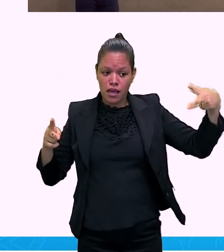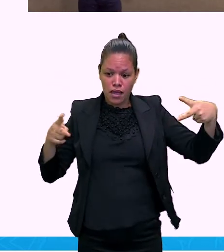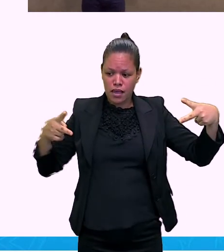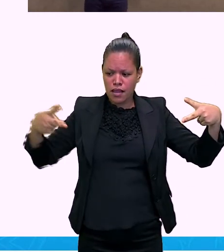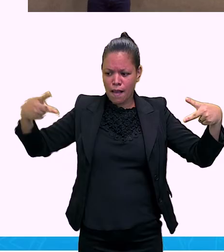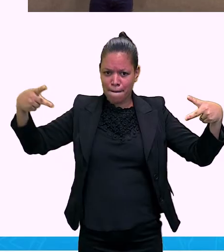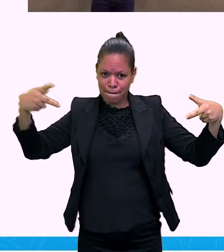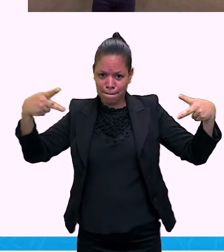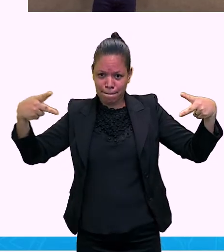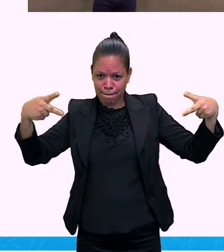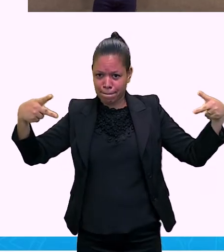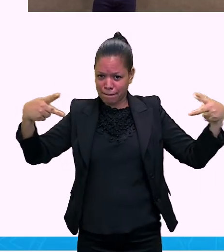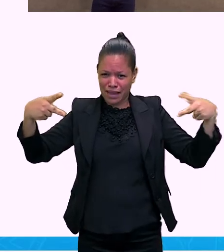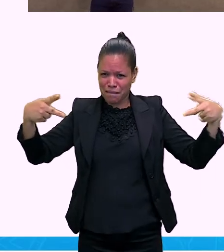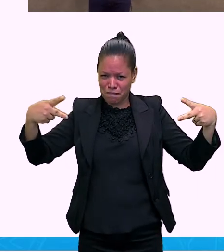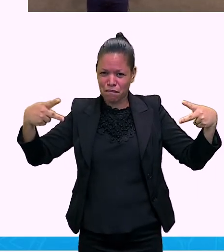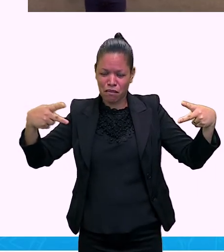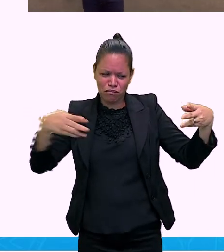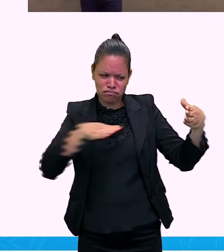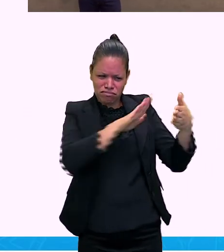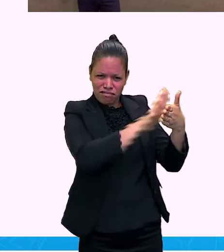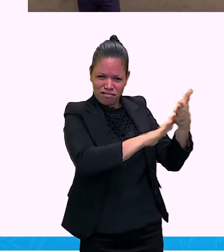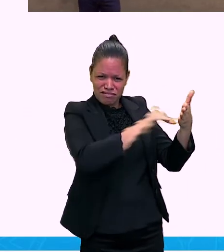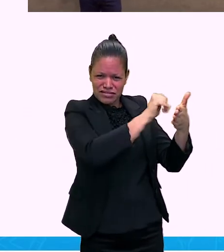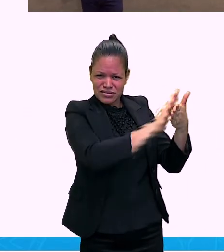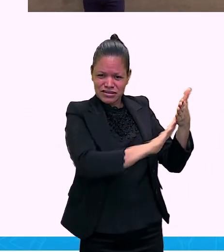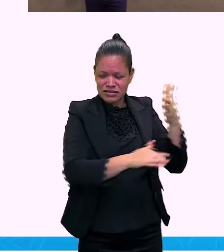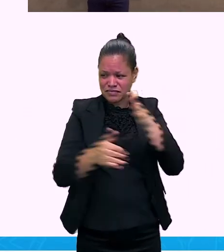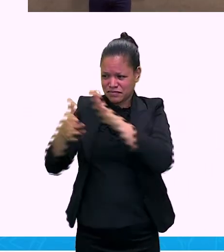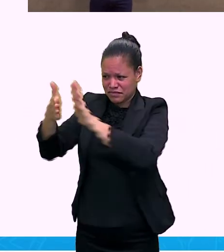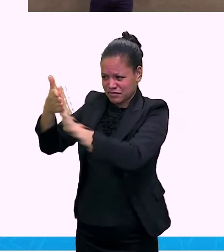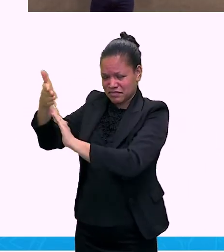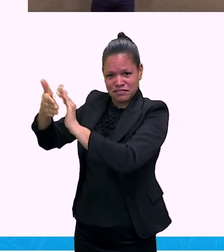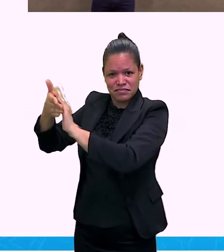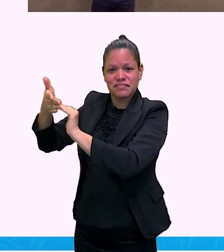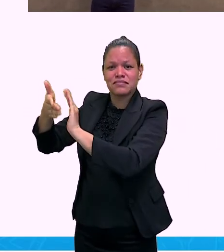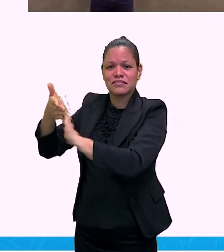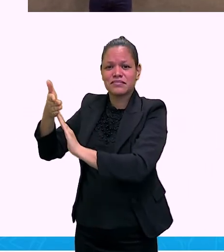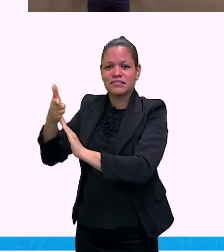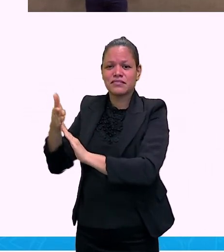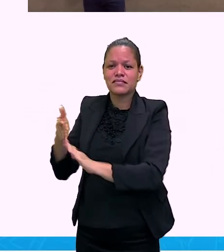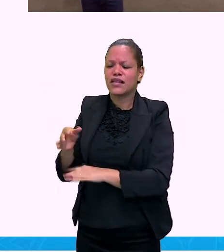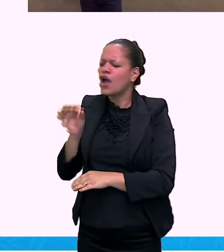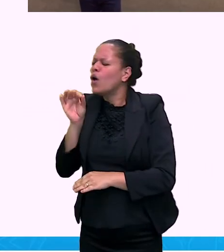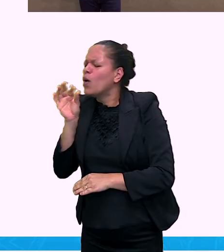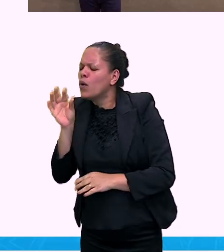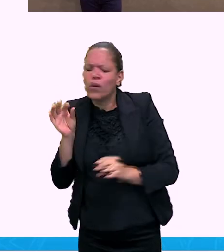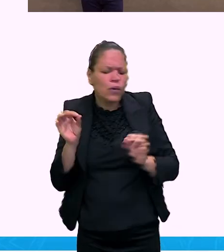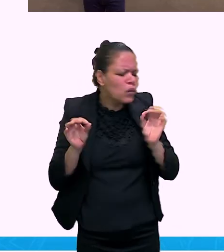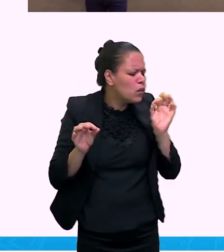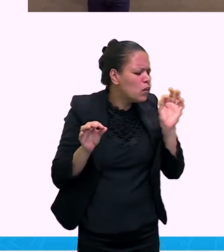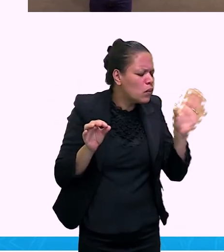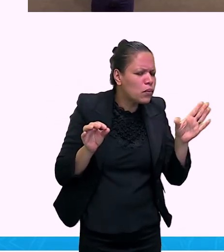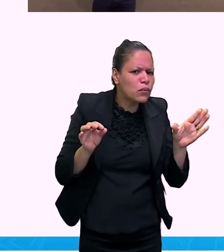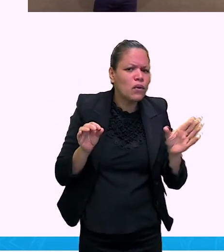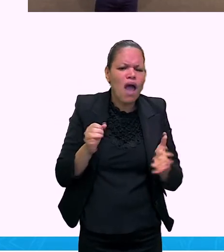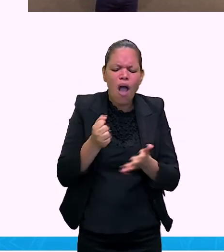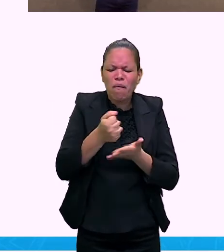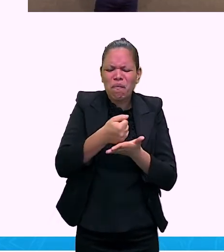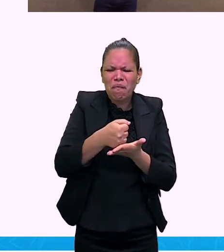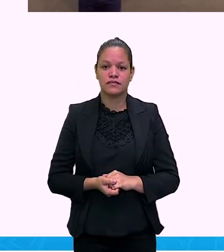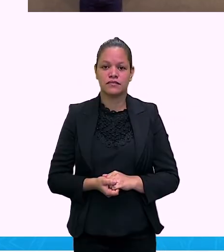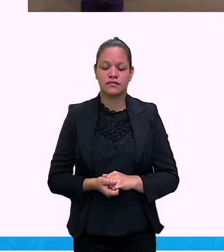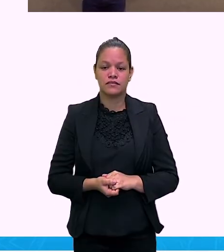eles passavam alguns venenos e assopravam até mesmo para matar, né, guerrear e também caçar